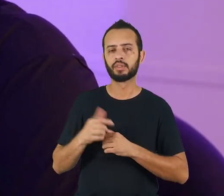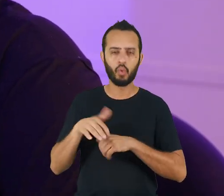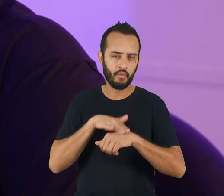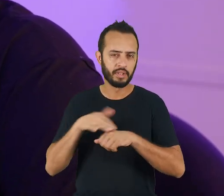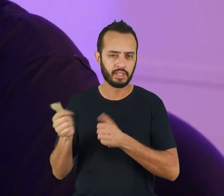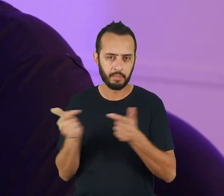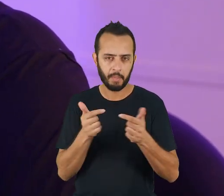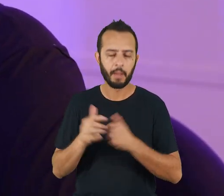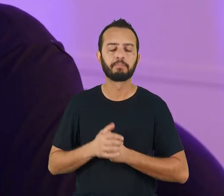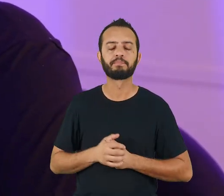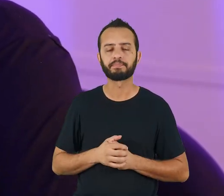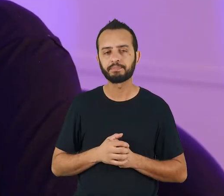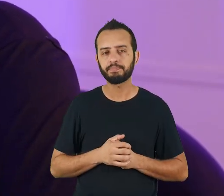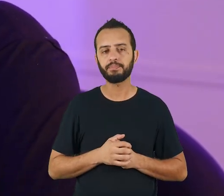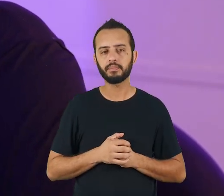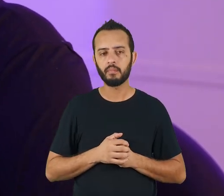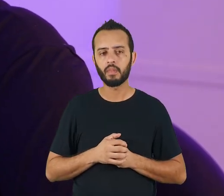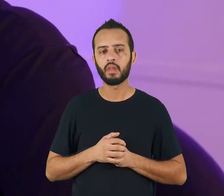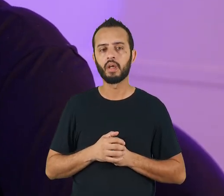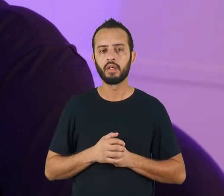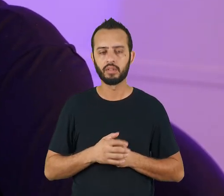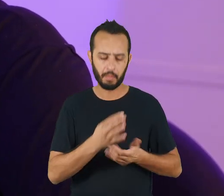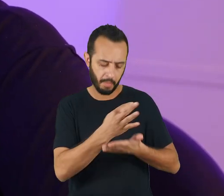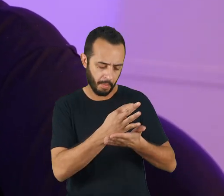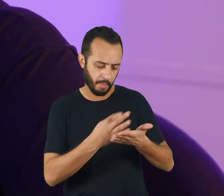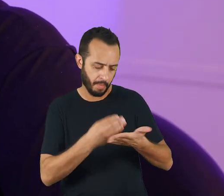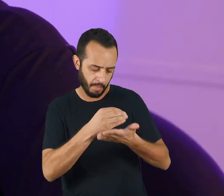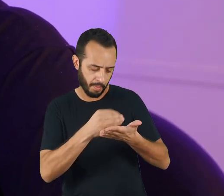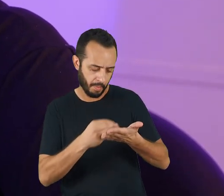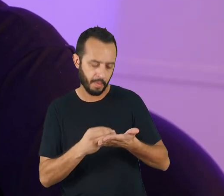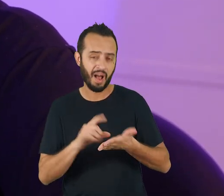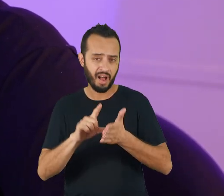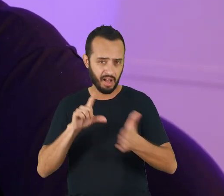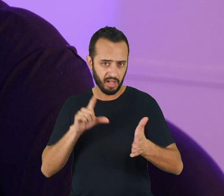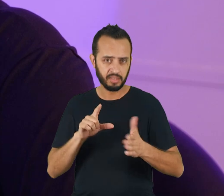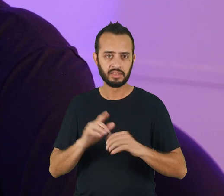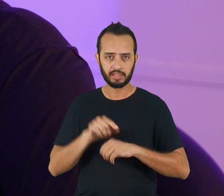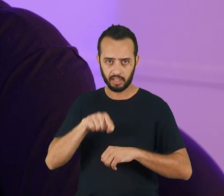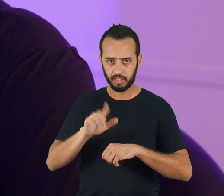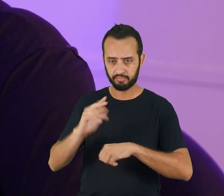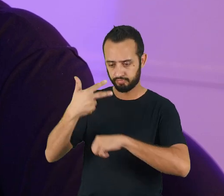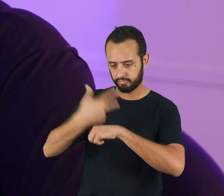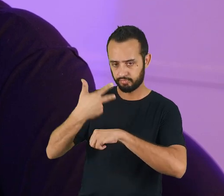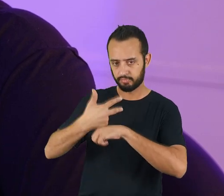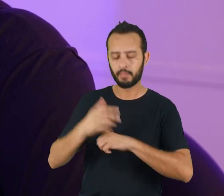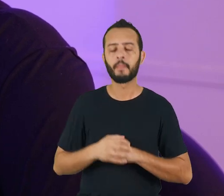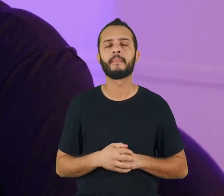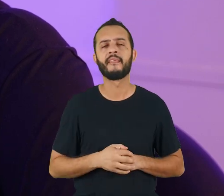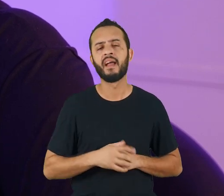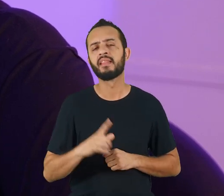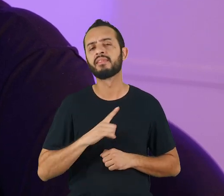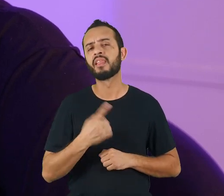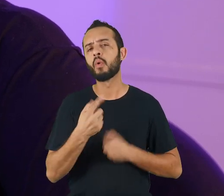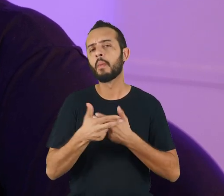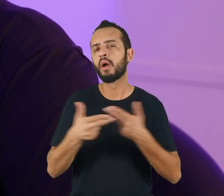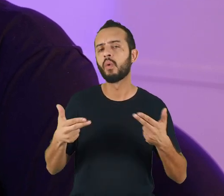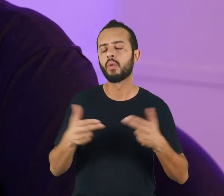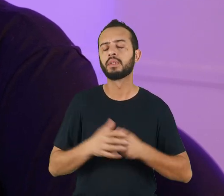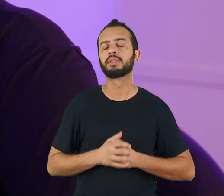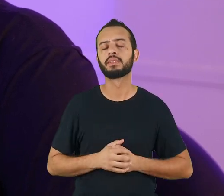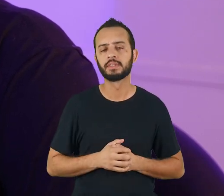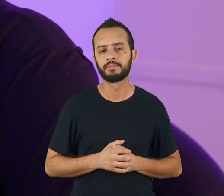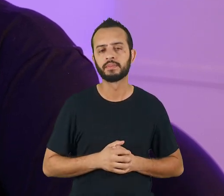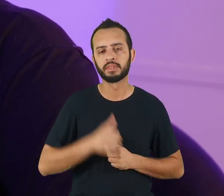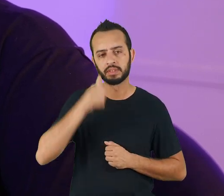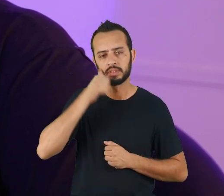resenha antes do do do episódio e e eu acho que tem um um uma questão que